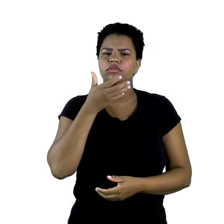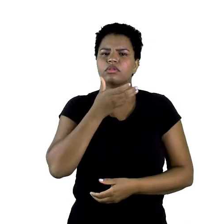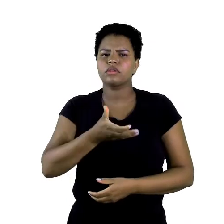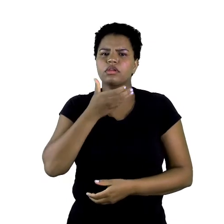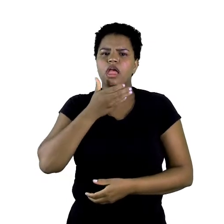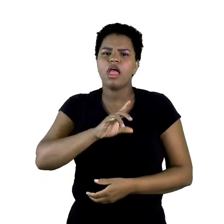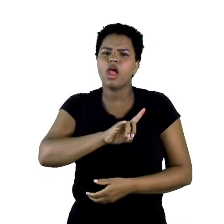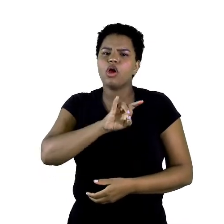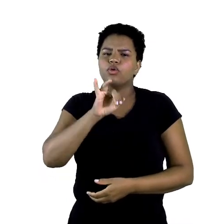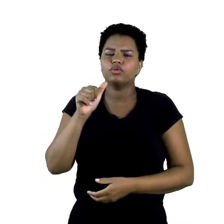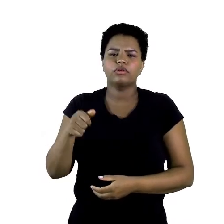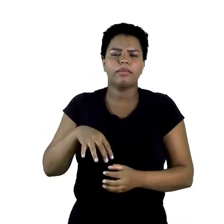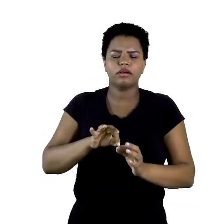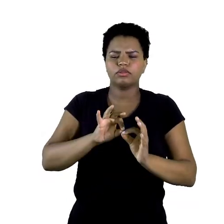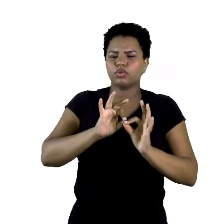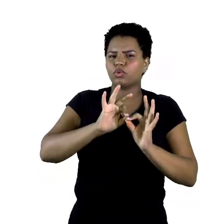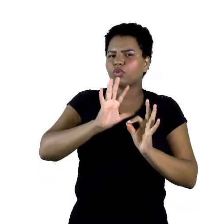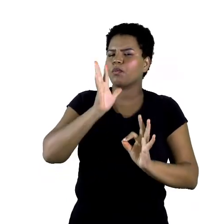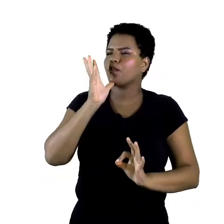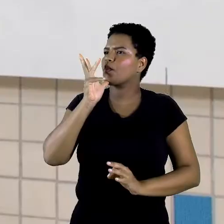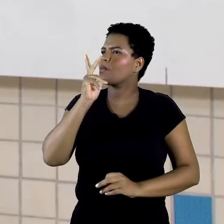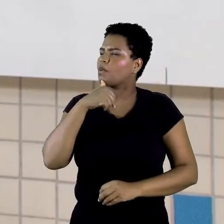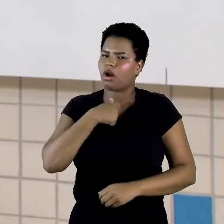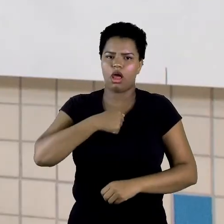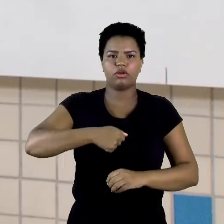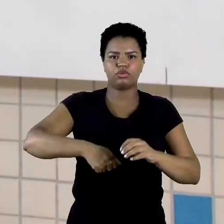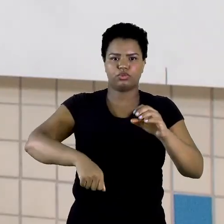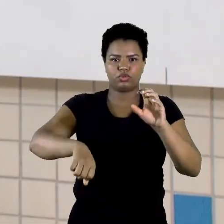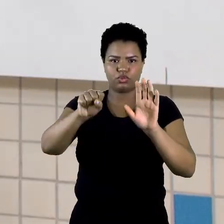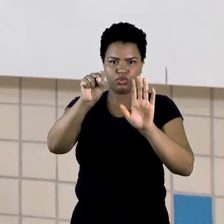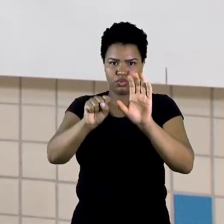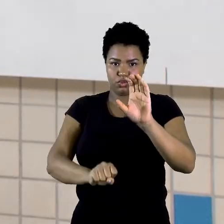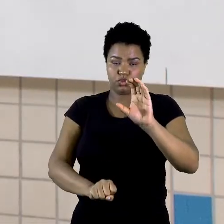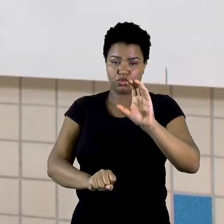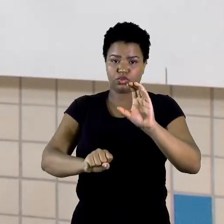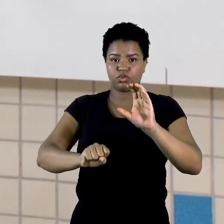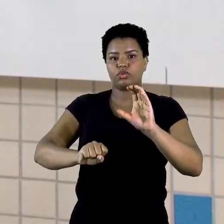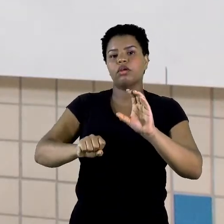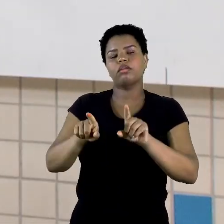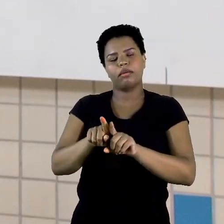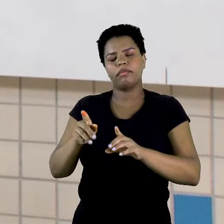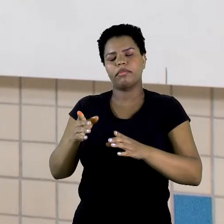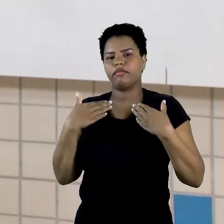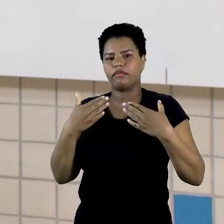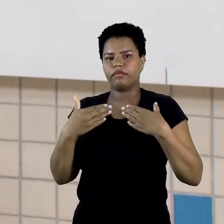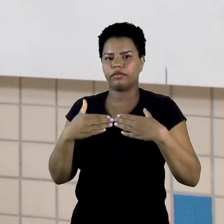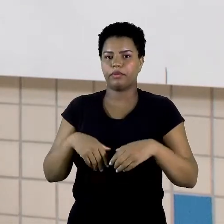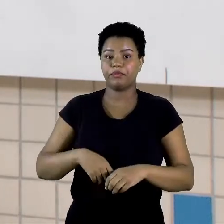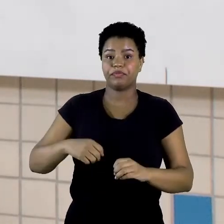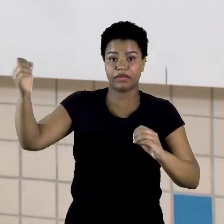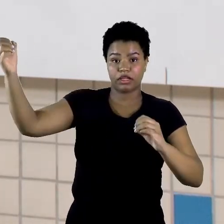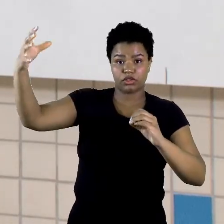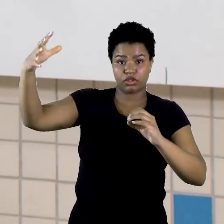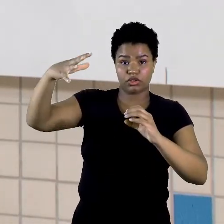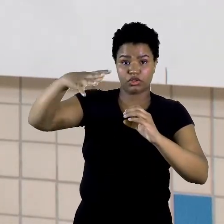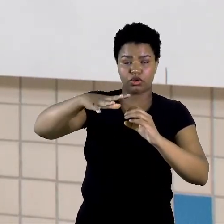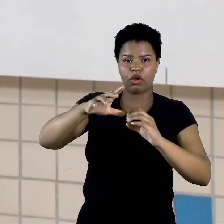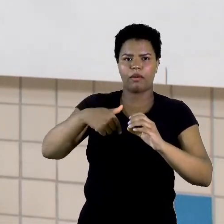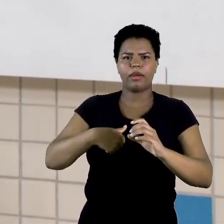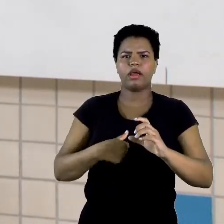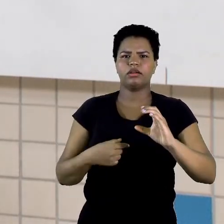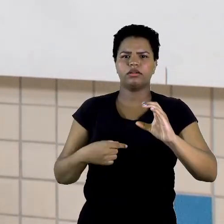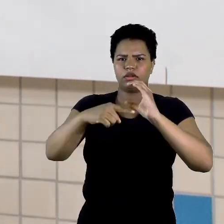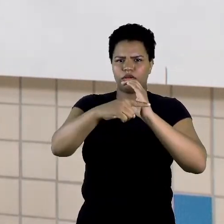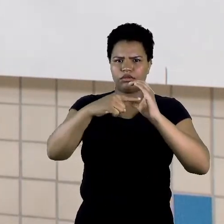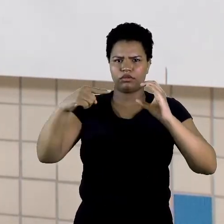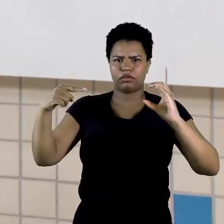longo do hemisfério sul, além do início do verão. Os raios solares incidem sobre o Trópico de Capricórnio, tornando o